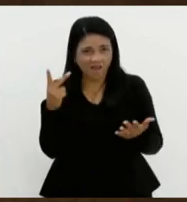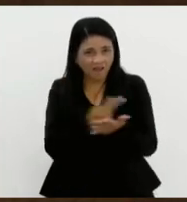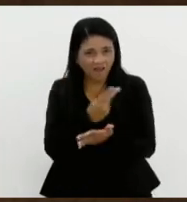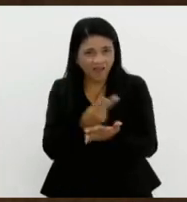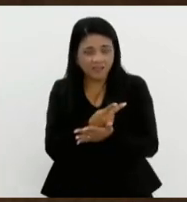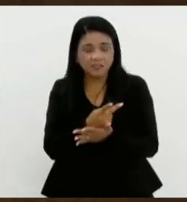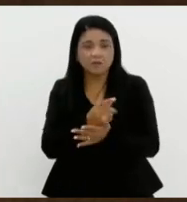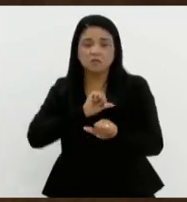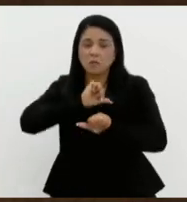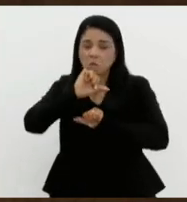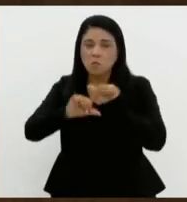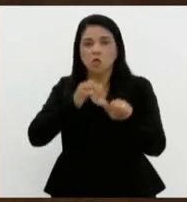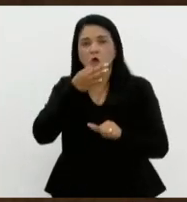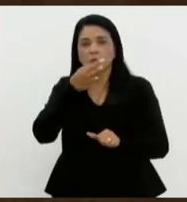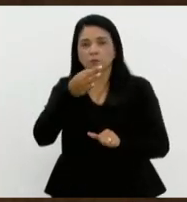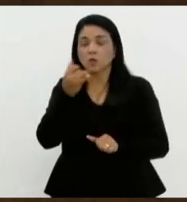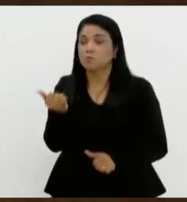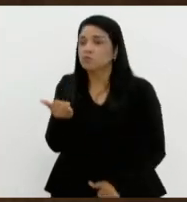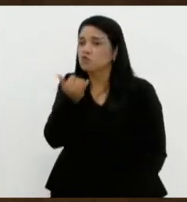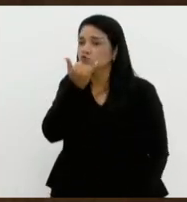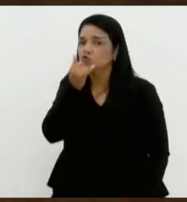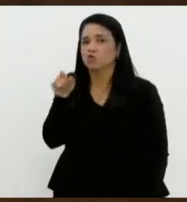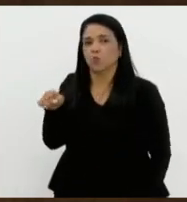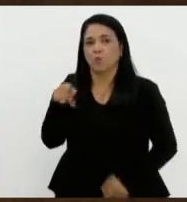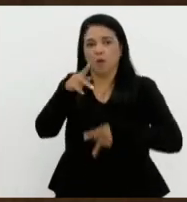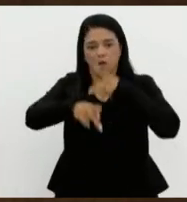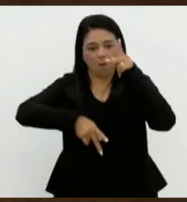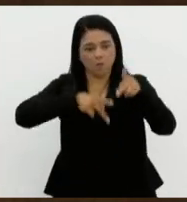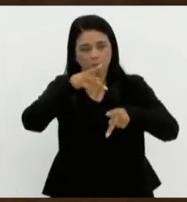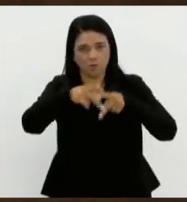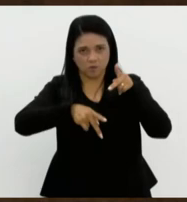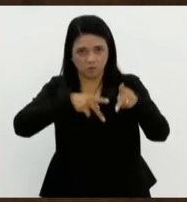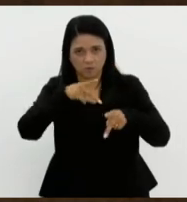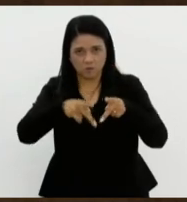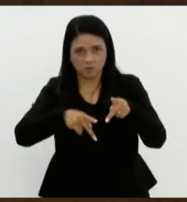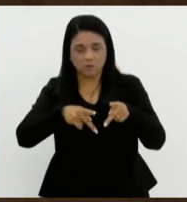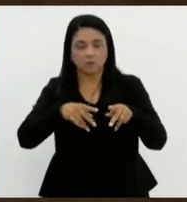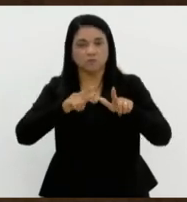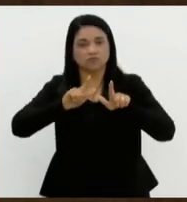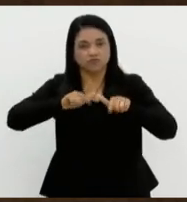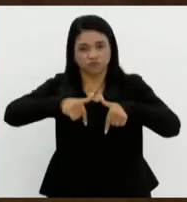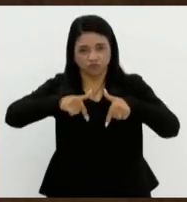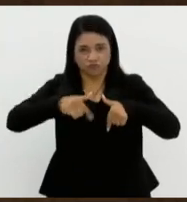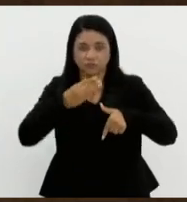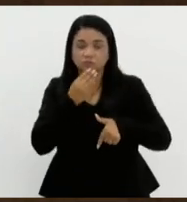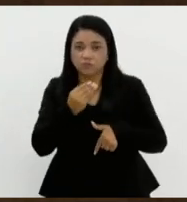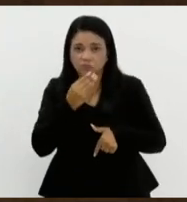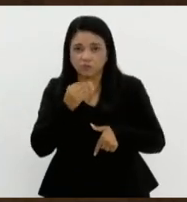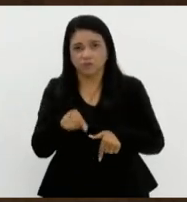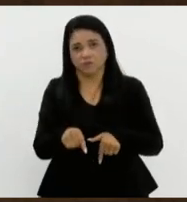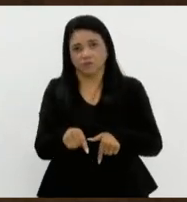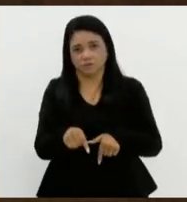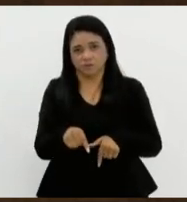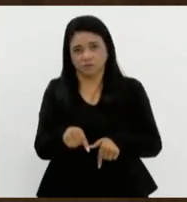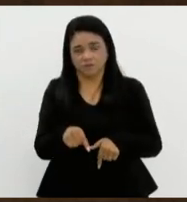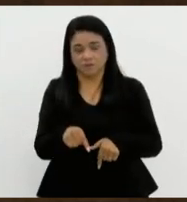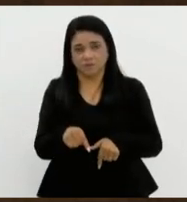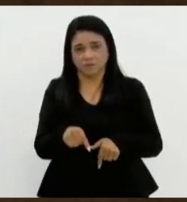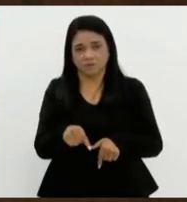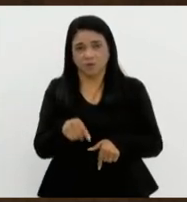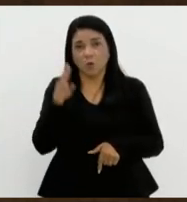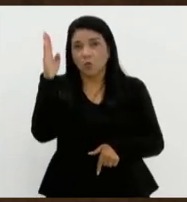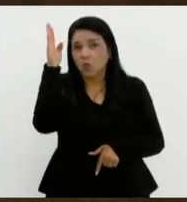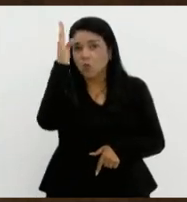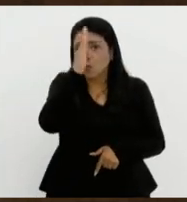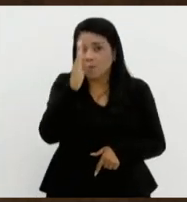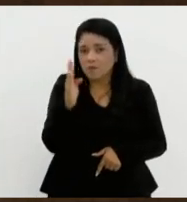pedir desculpas ao povo de Israel e evitar esse constrangimento, um incidente internacional com o Brasil, que sempre